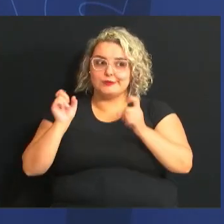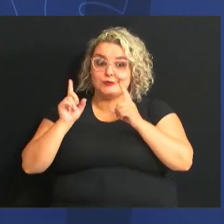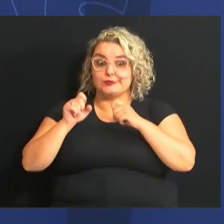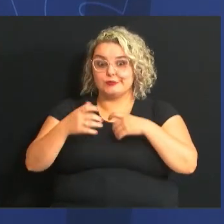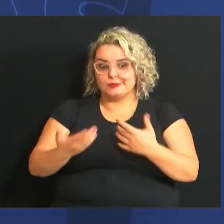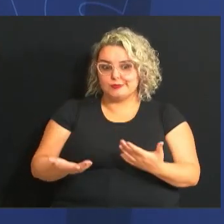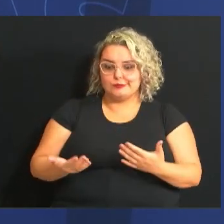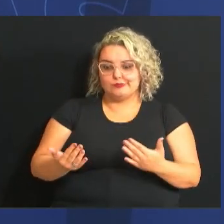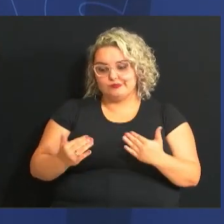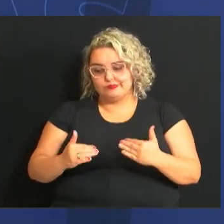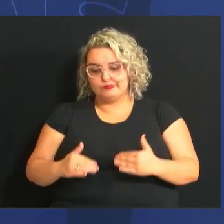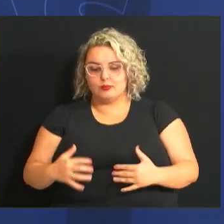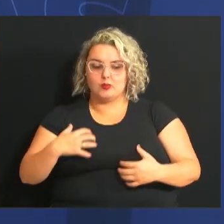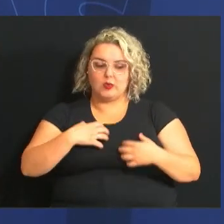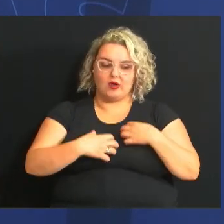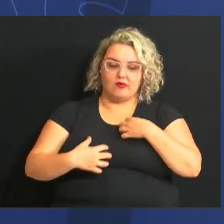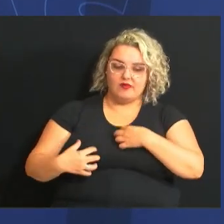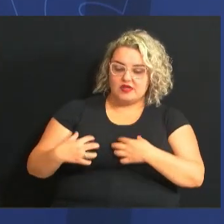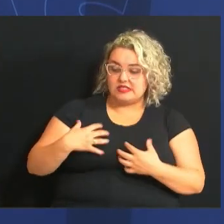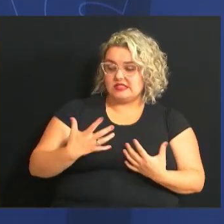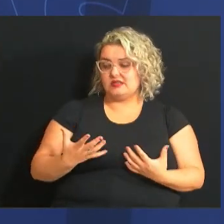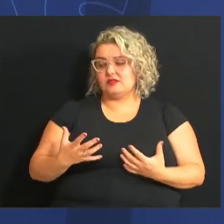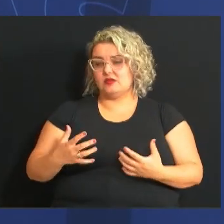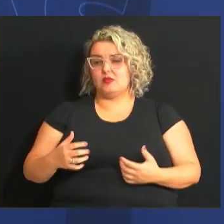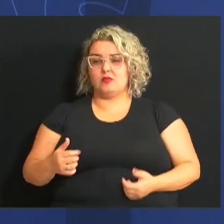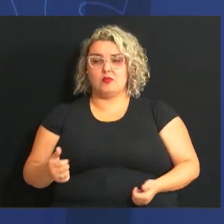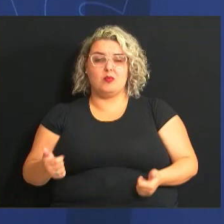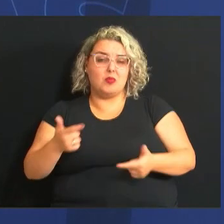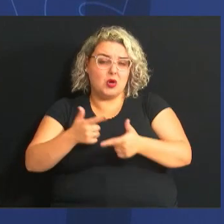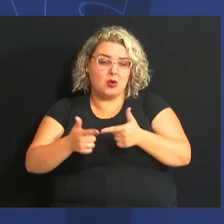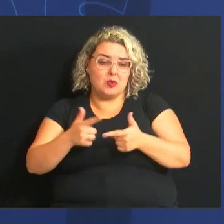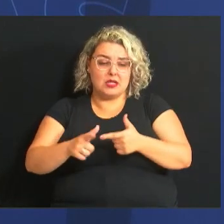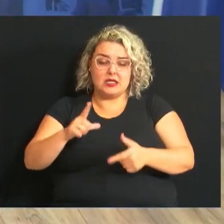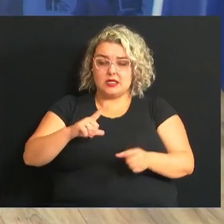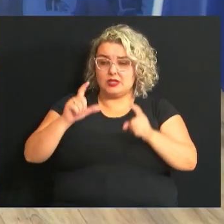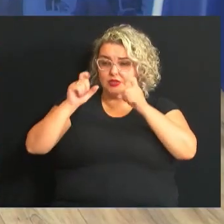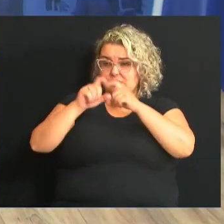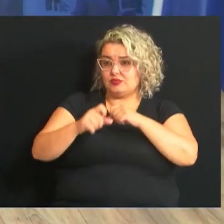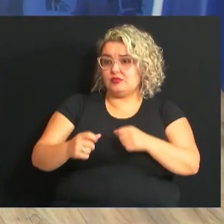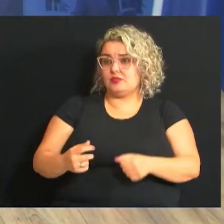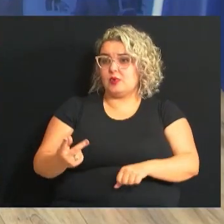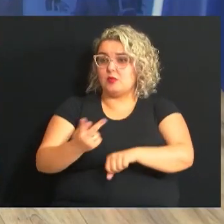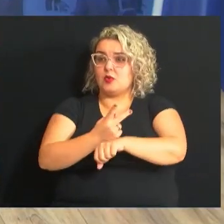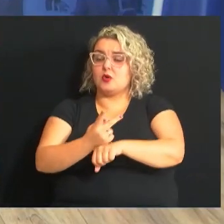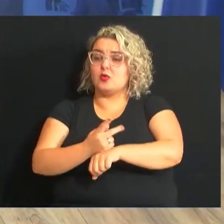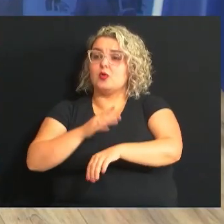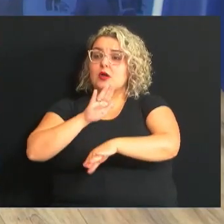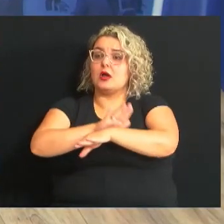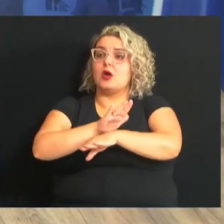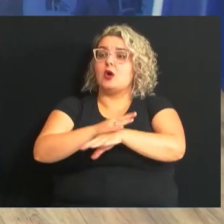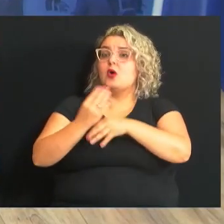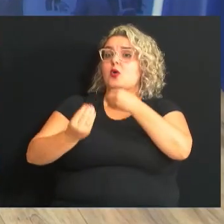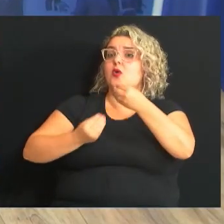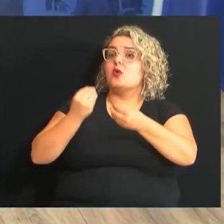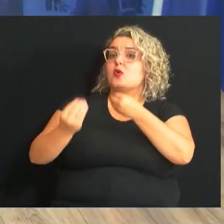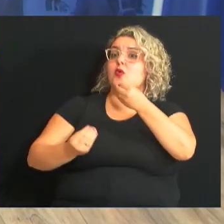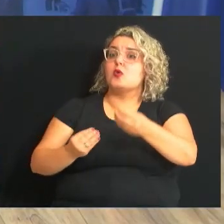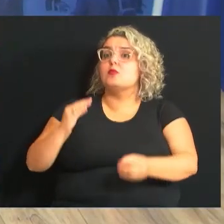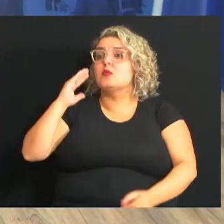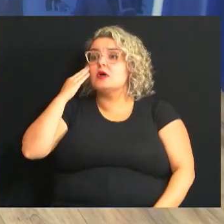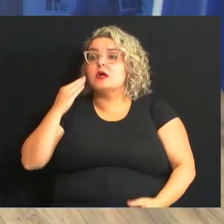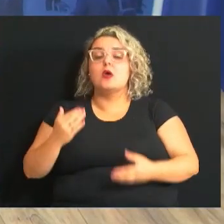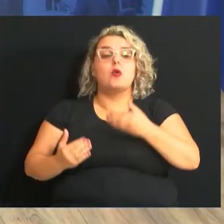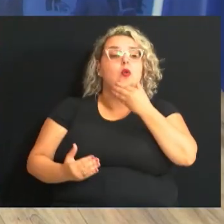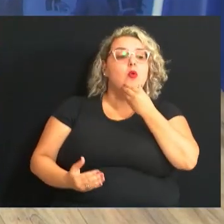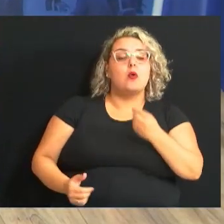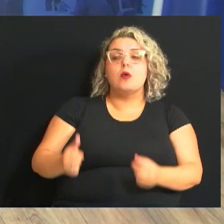alguma aflição, quando tem alguma crise, tem mais dificuldade para buscar ajuda? Como é que você entende homens e mulheres? São mais mulheres